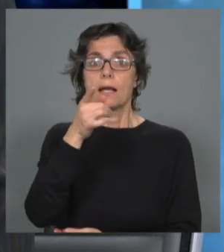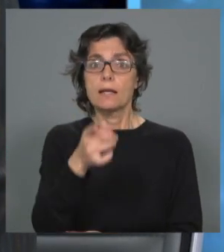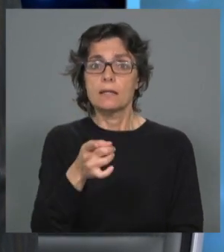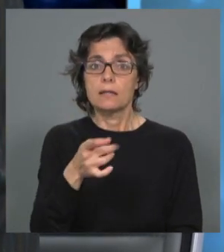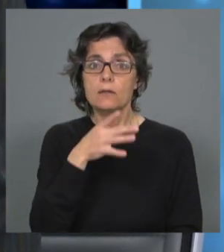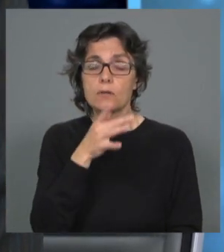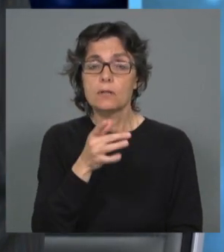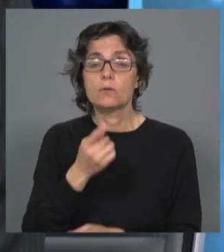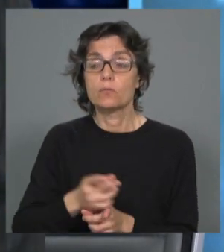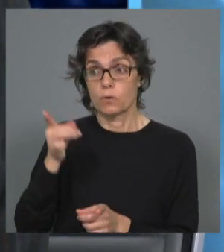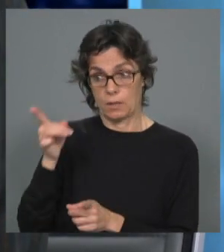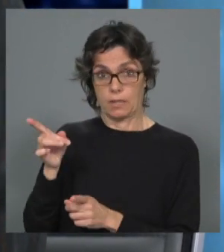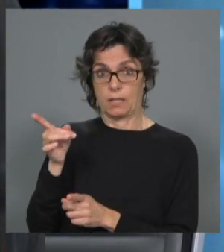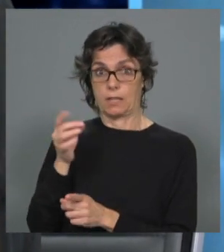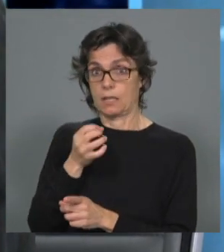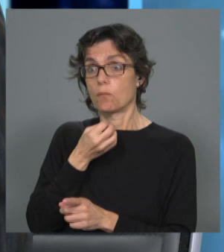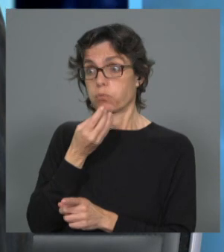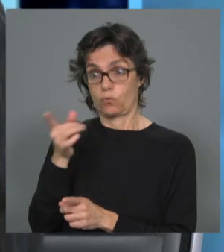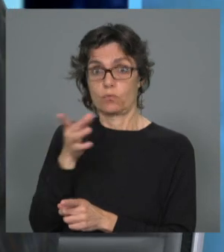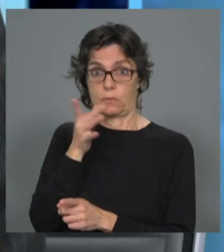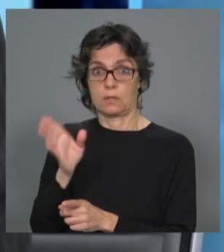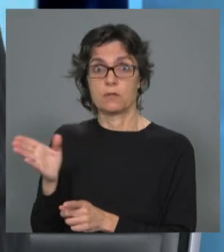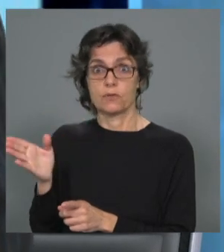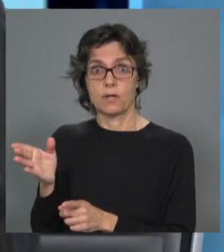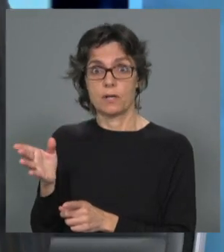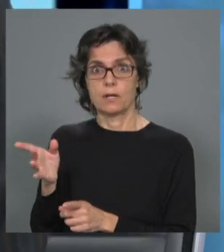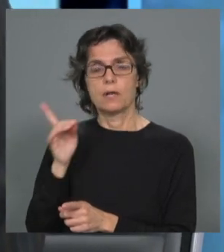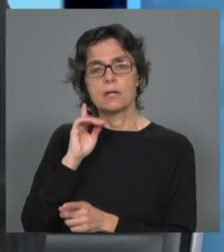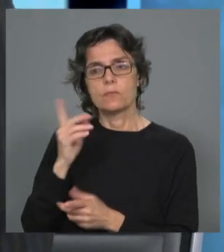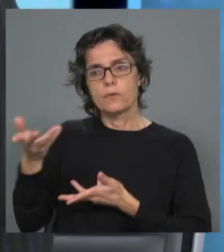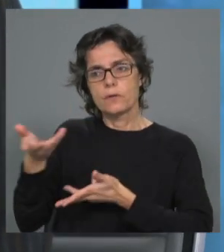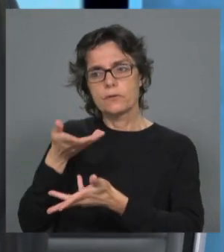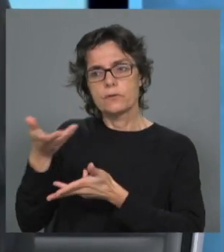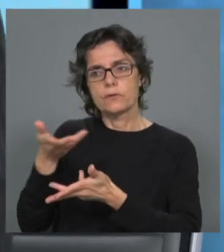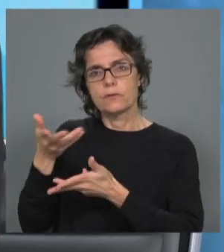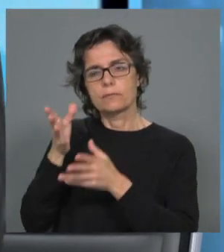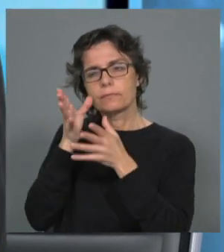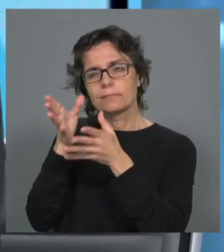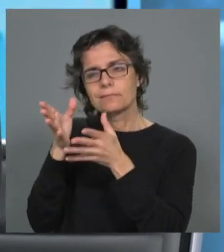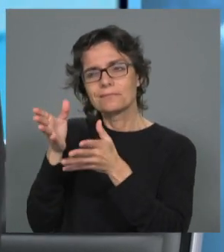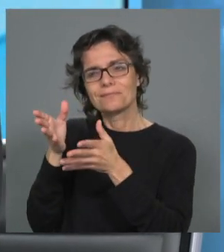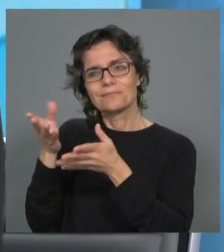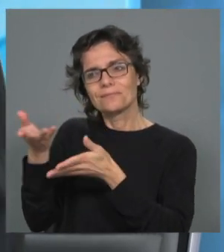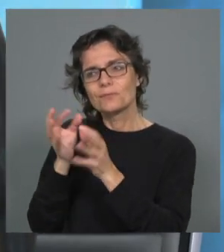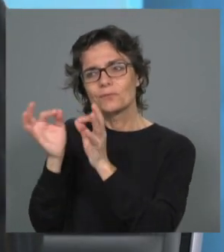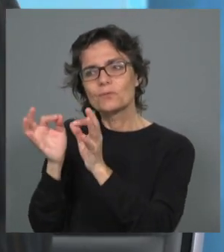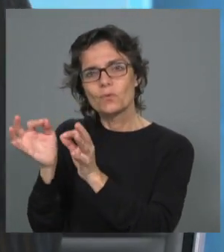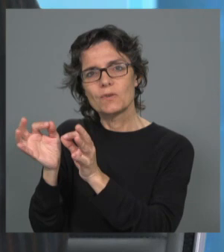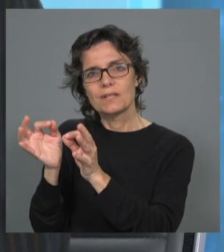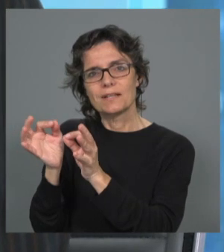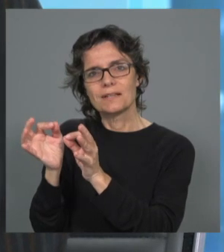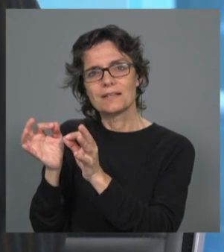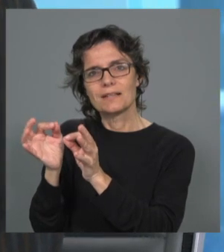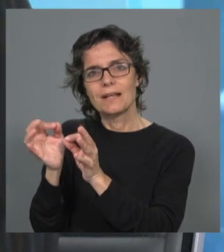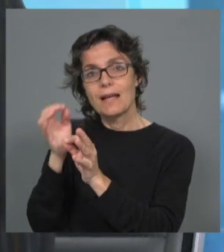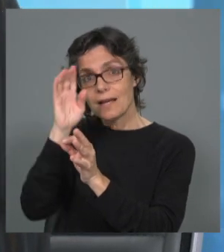irmã Inês estava a dizer, que é a importância da relação, da atenção com o outro, do saber o que é significativo para o